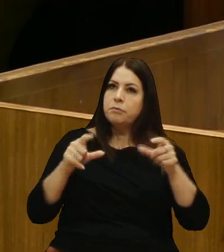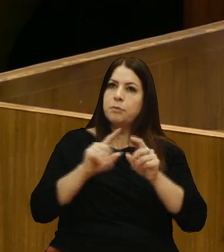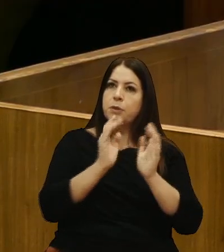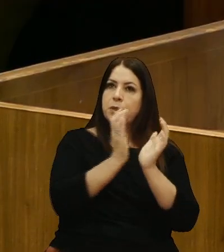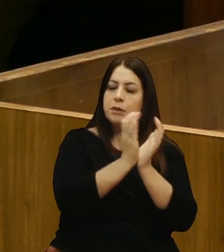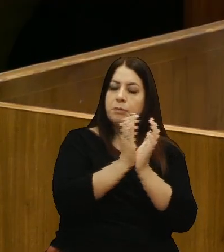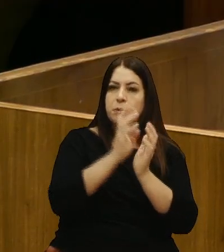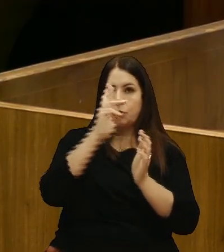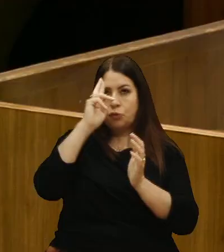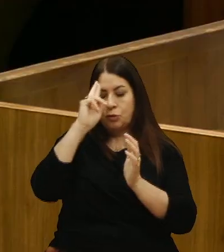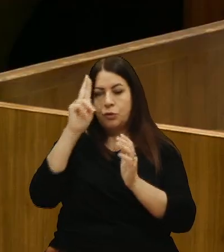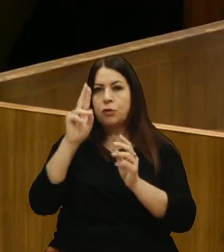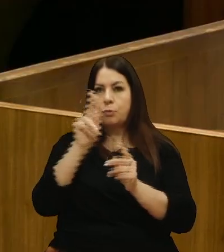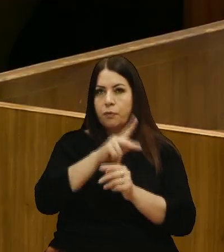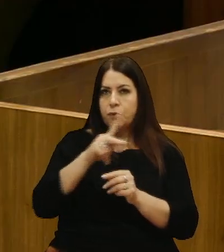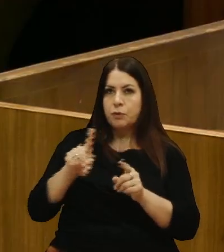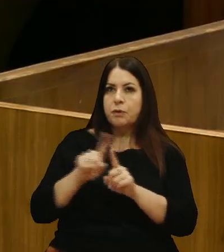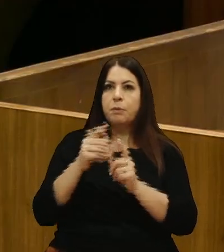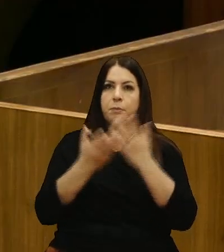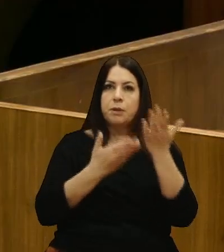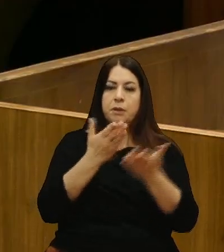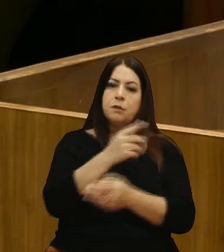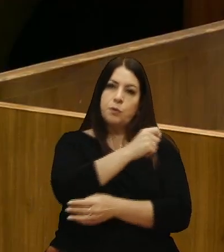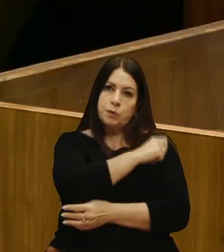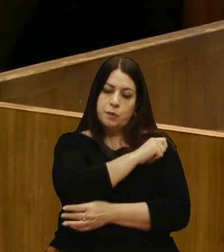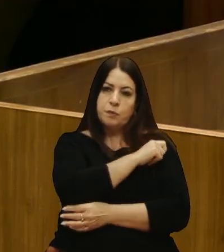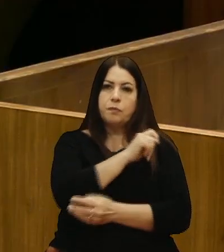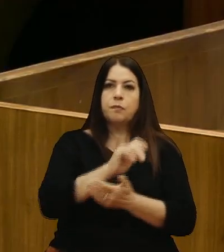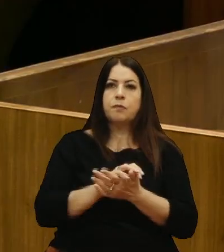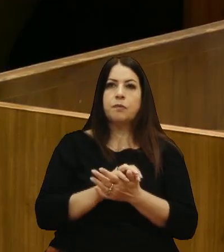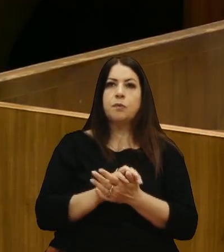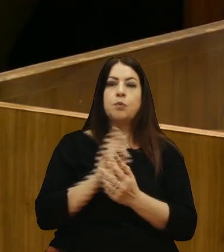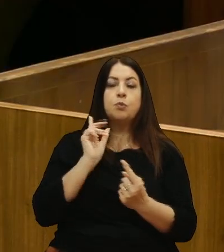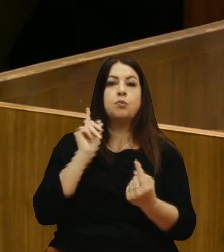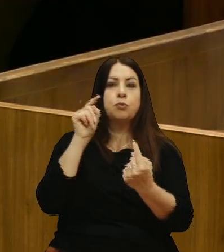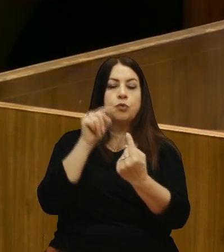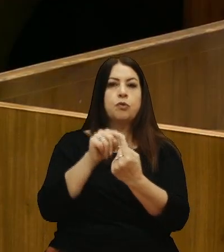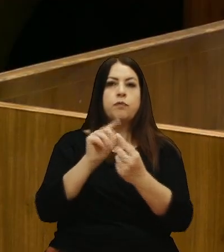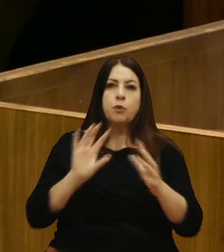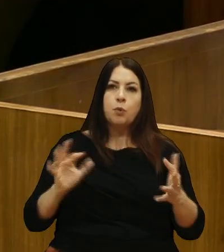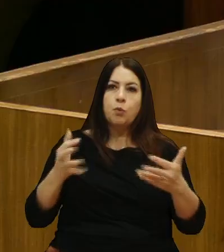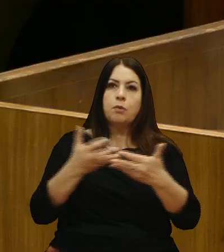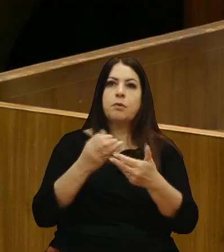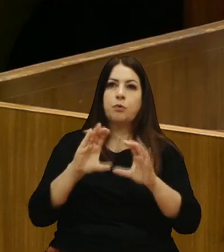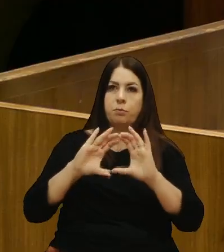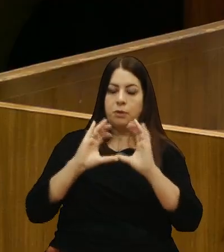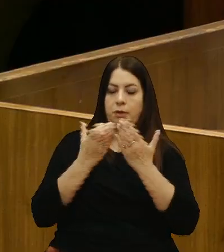equipes diretivas para atender os estudantes, com o objetivo de